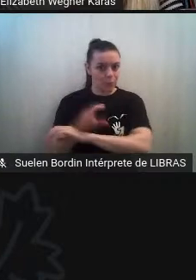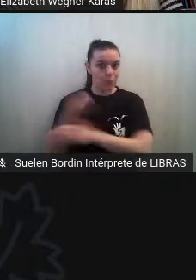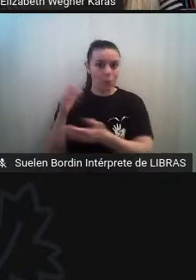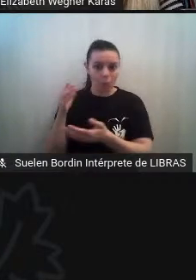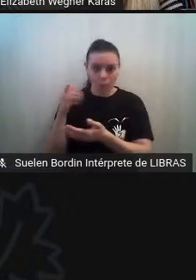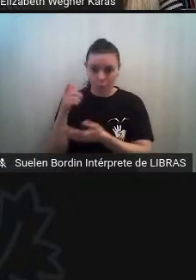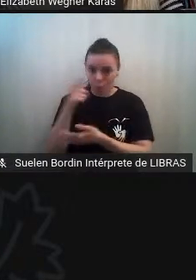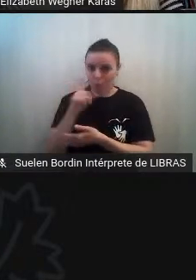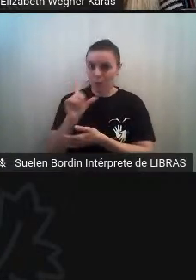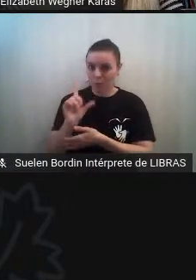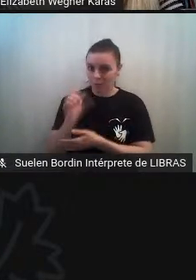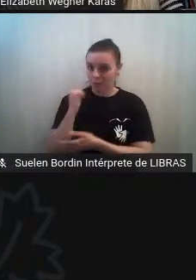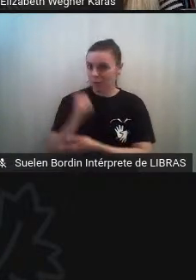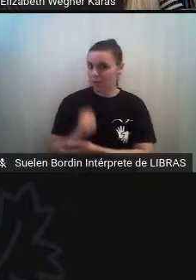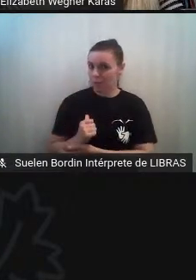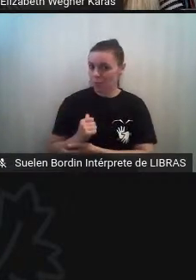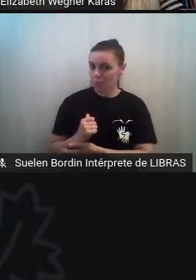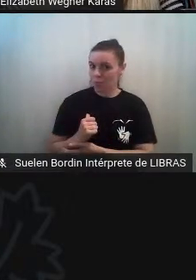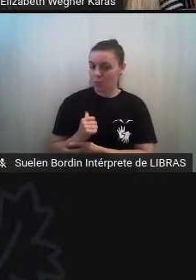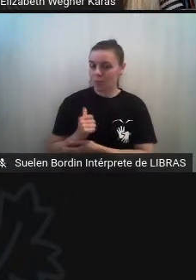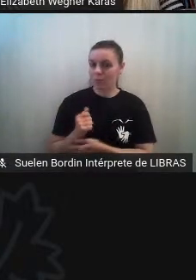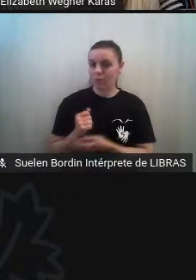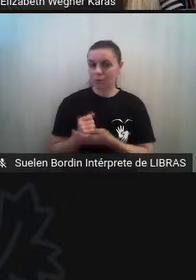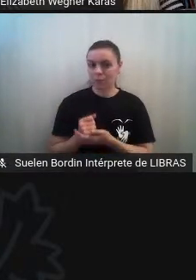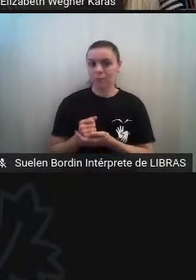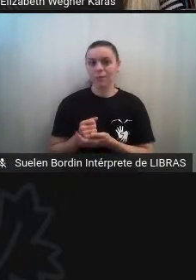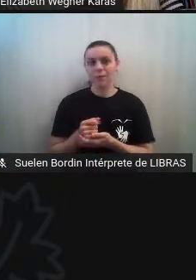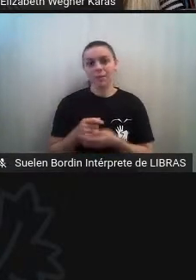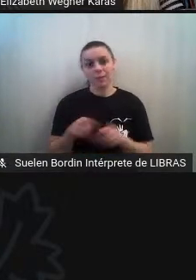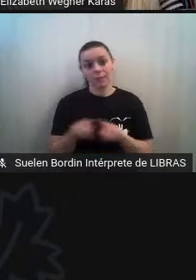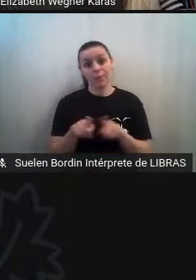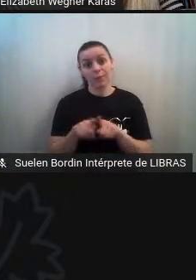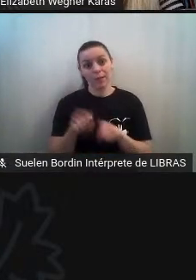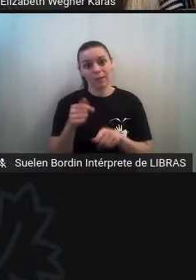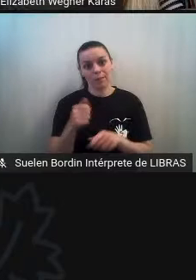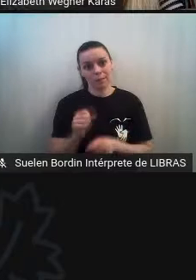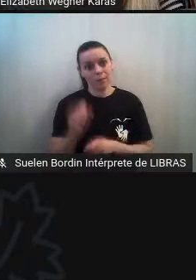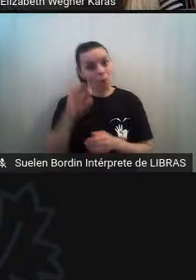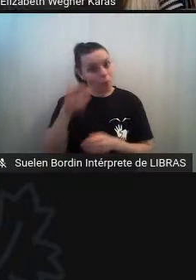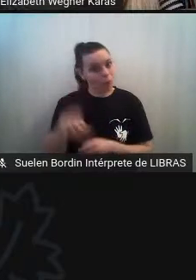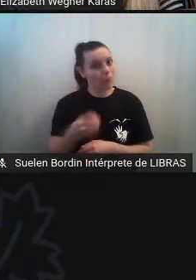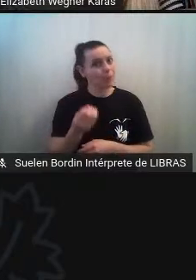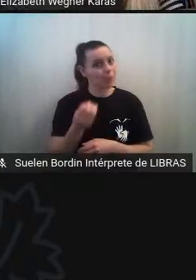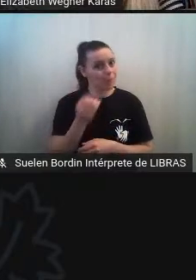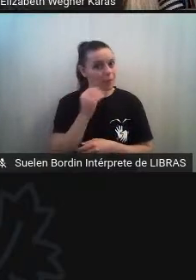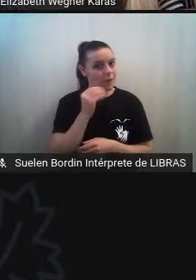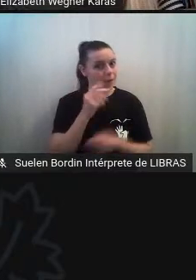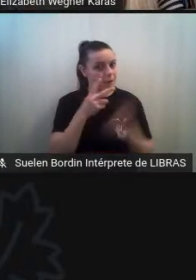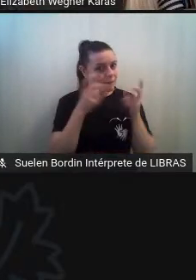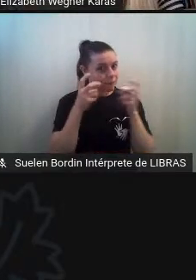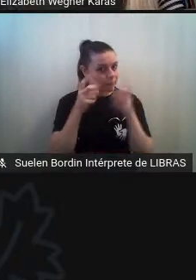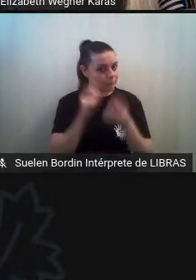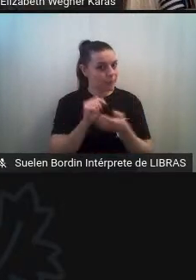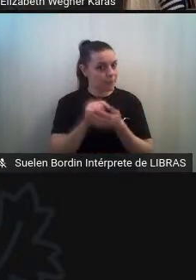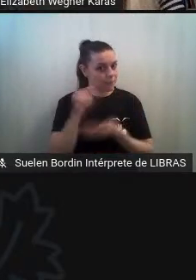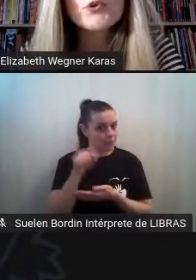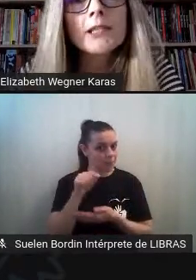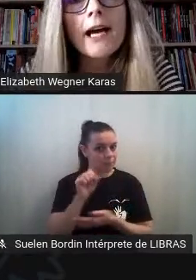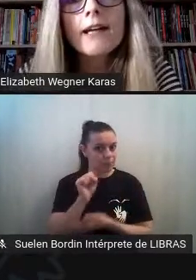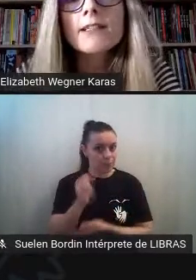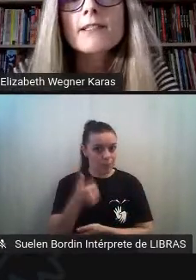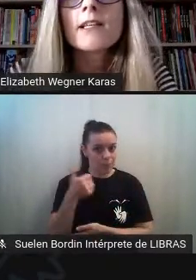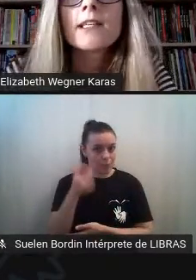Júnior, que estava na graduação, também ganhou essa bolsa. Então, uma outra oportunidade para vocês ficarem ligados. Muito legal.